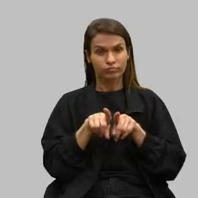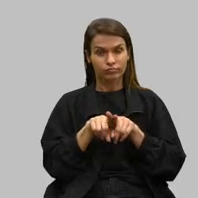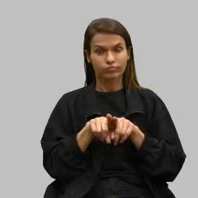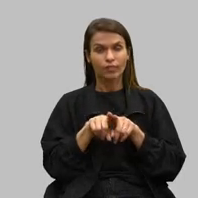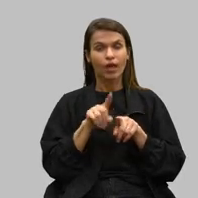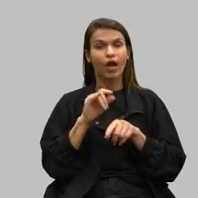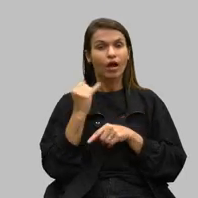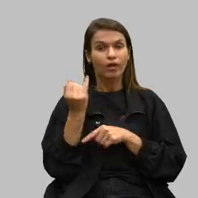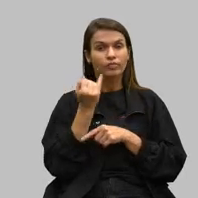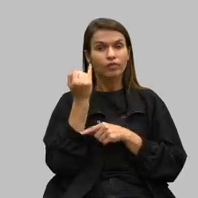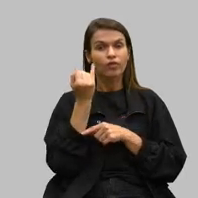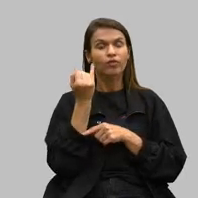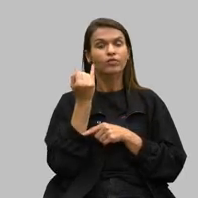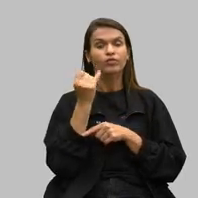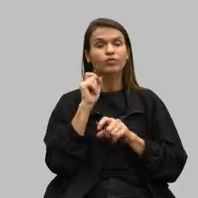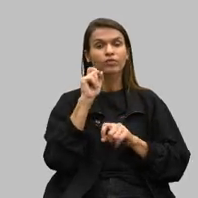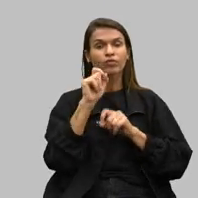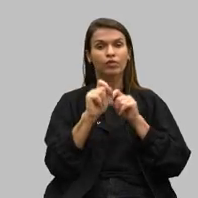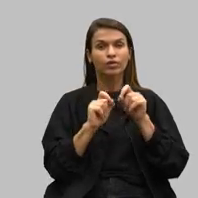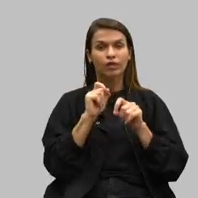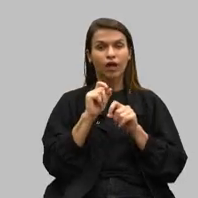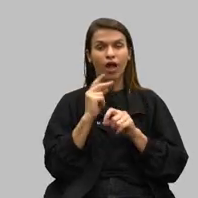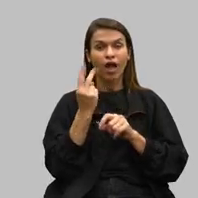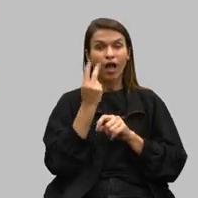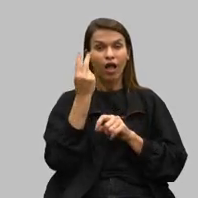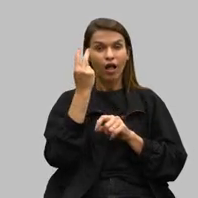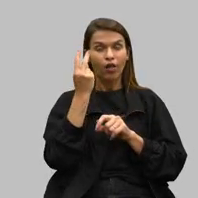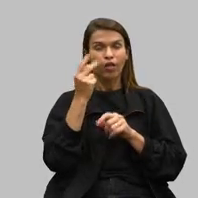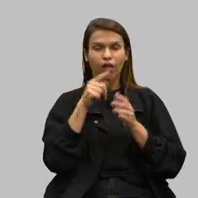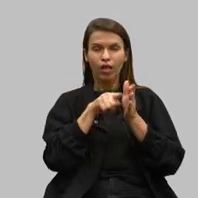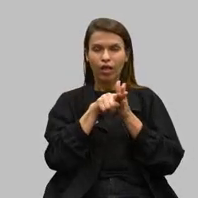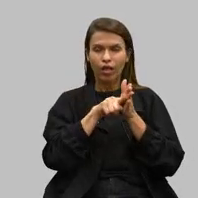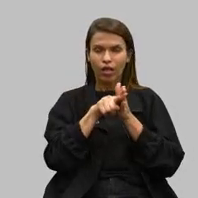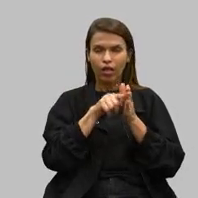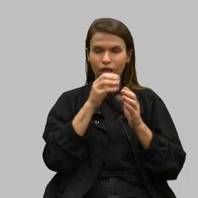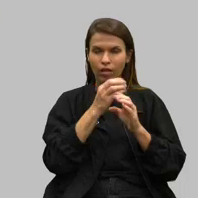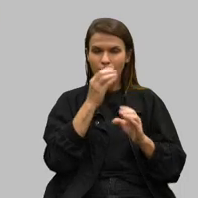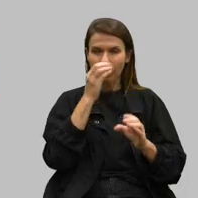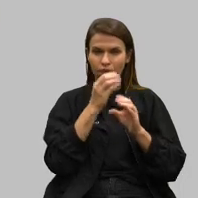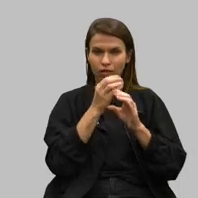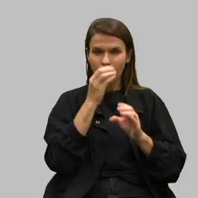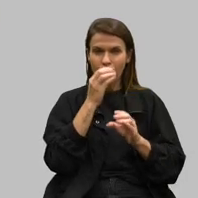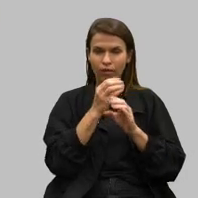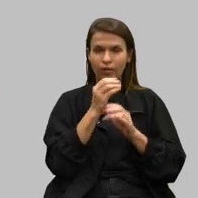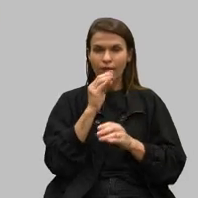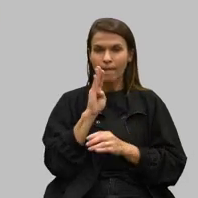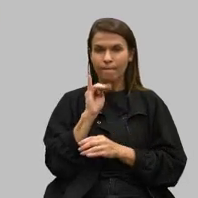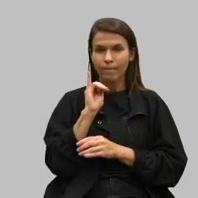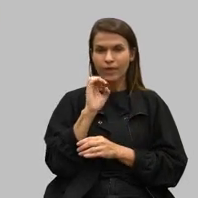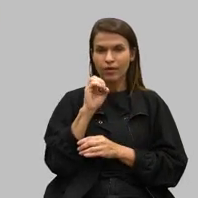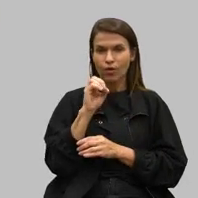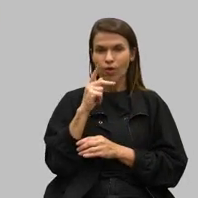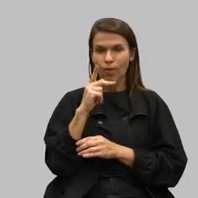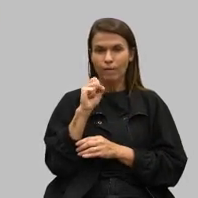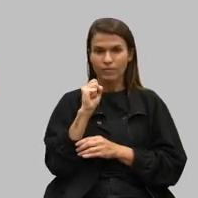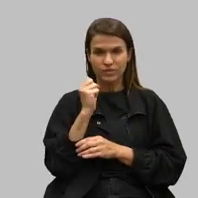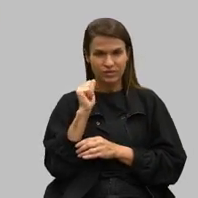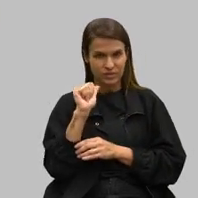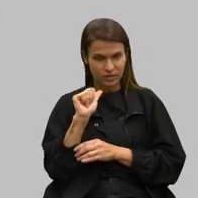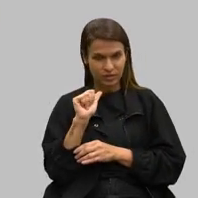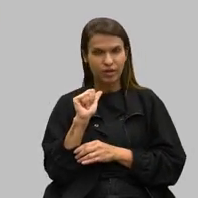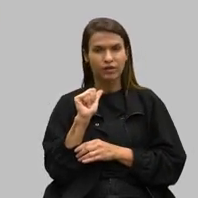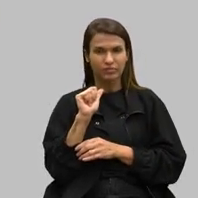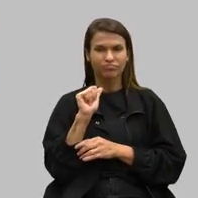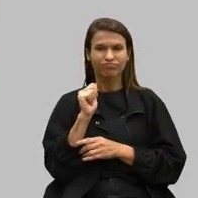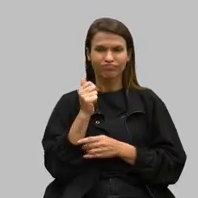importante valoração das biópsias, tendo em vista que o preço é extremamente defasado